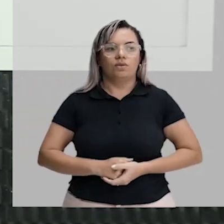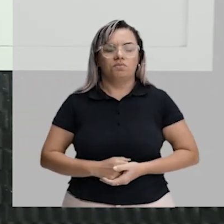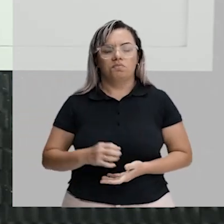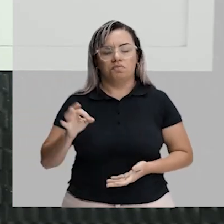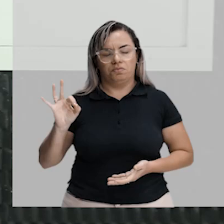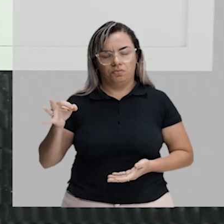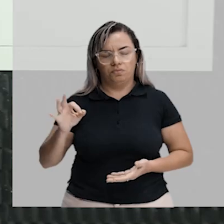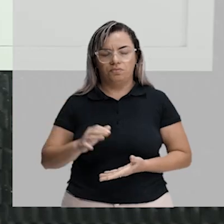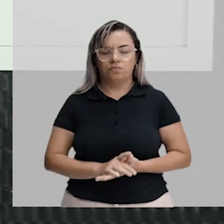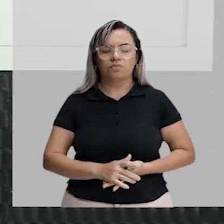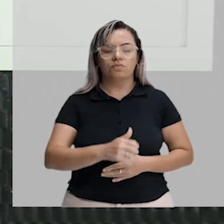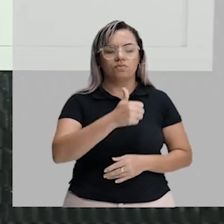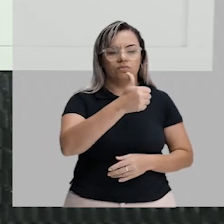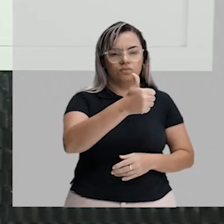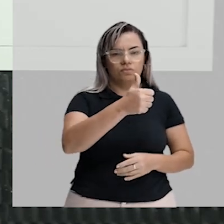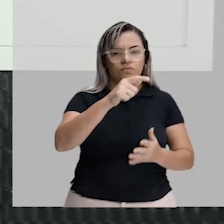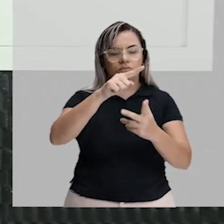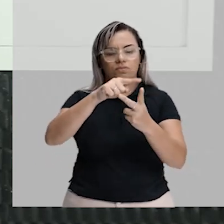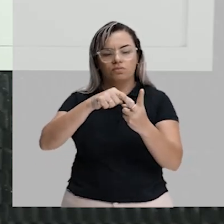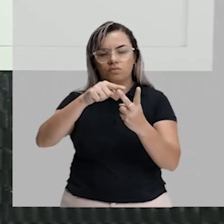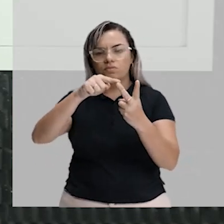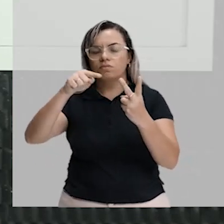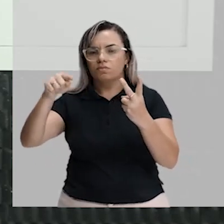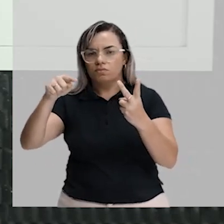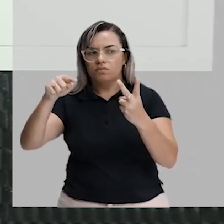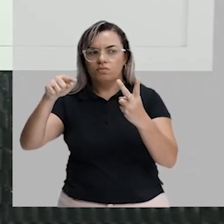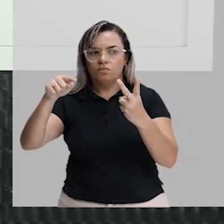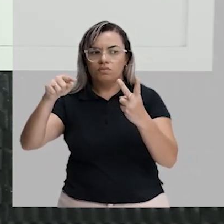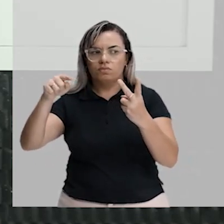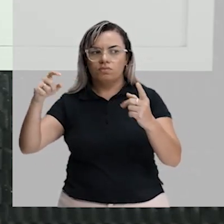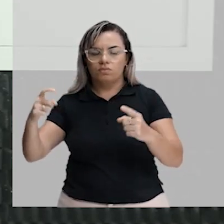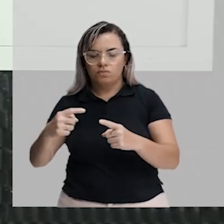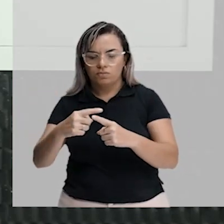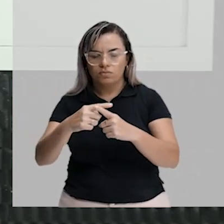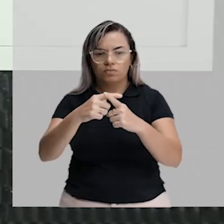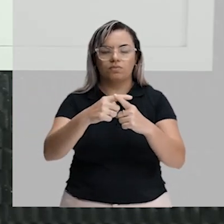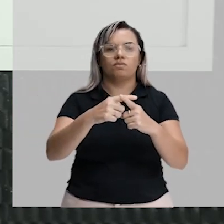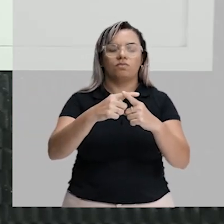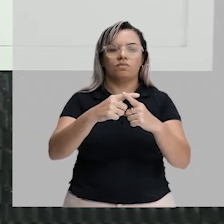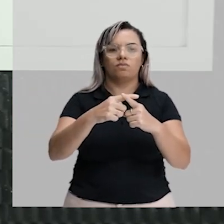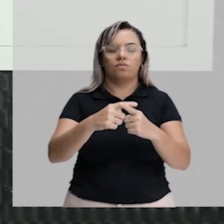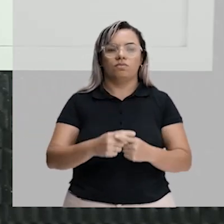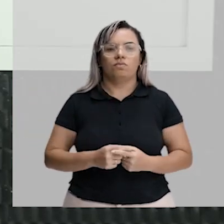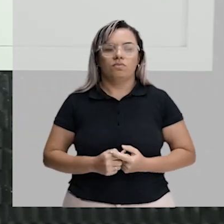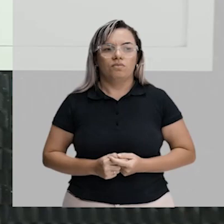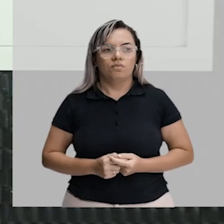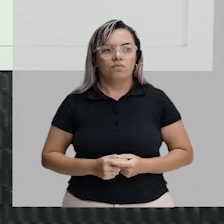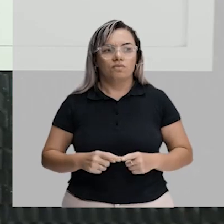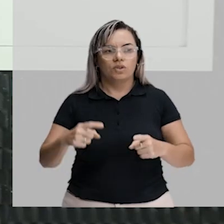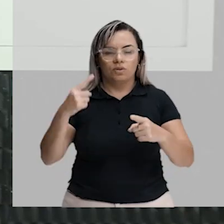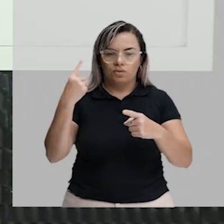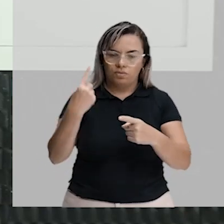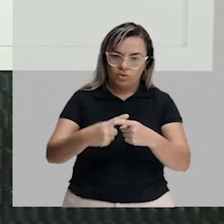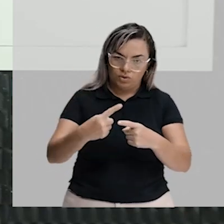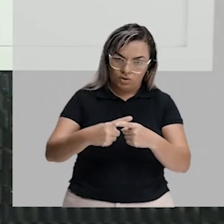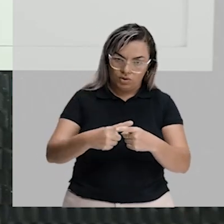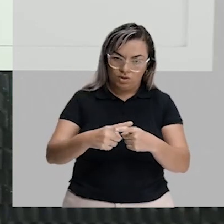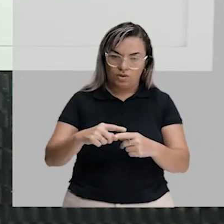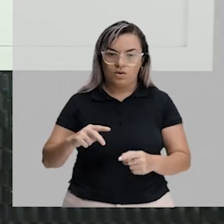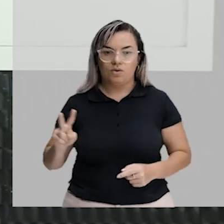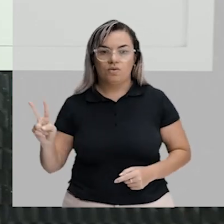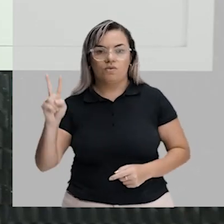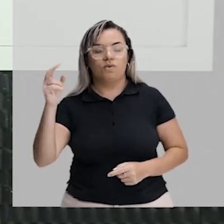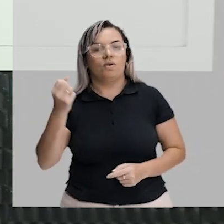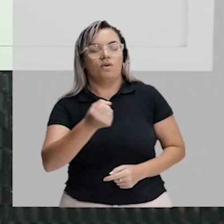Certo? O 1 é raiz do polinômio. Por que 1 é raiz do polinômio mesmo? Porque o valor numérico